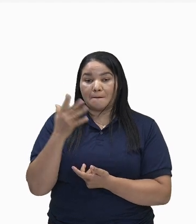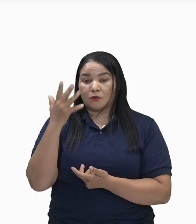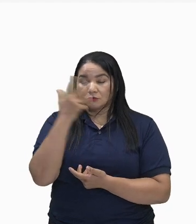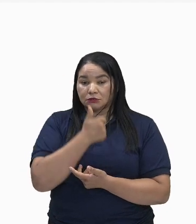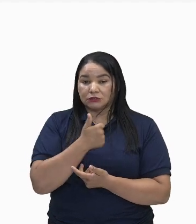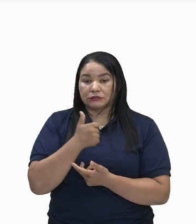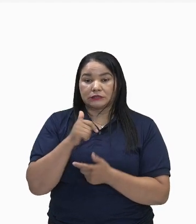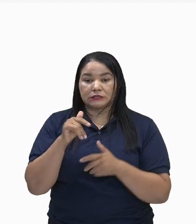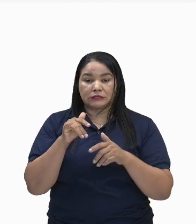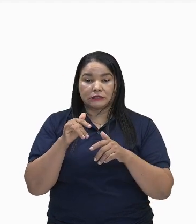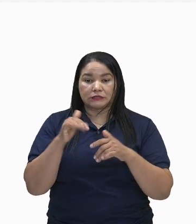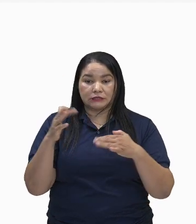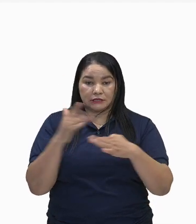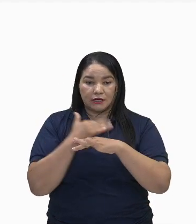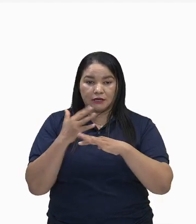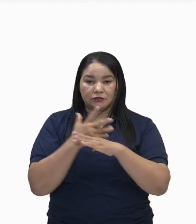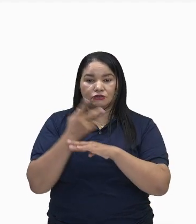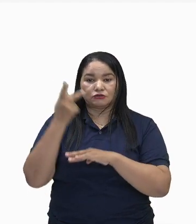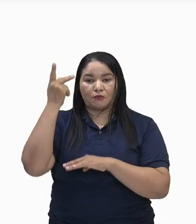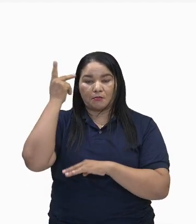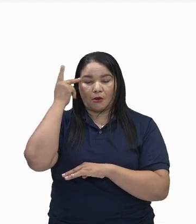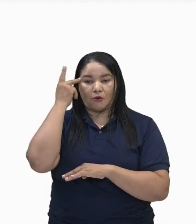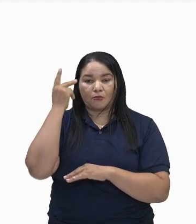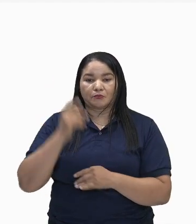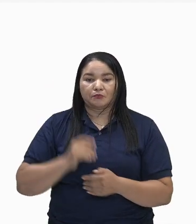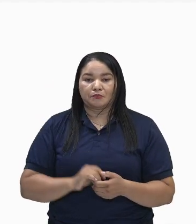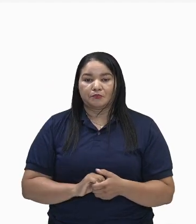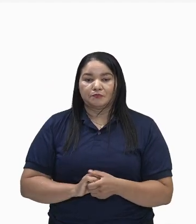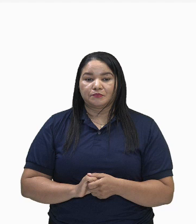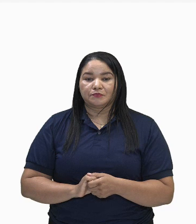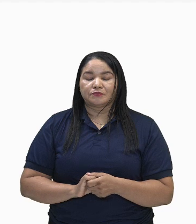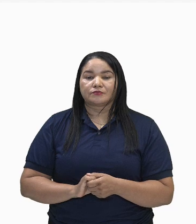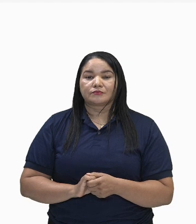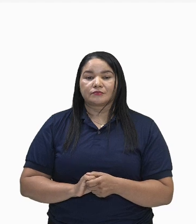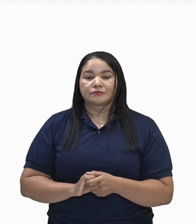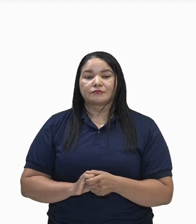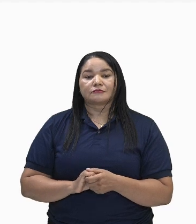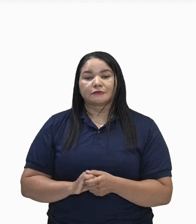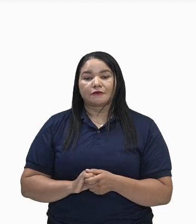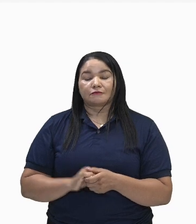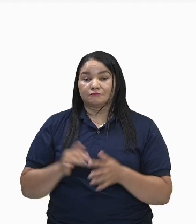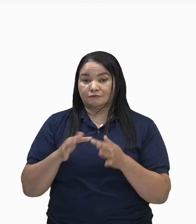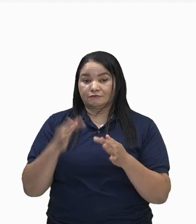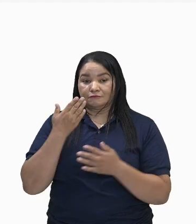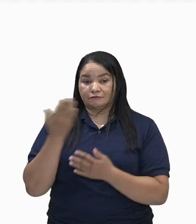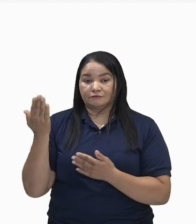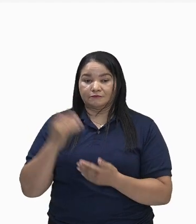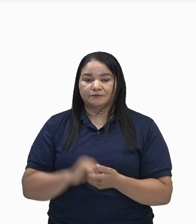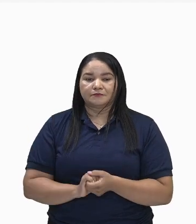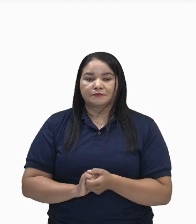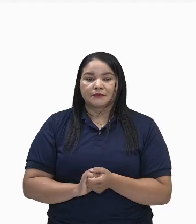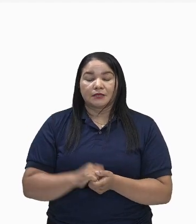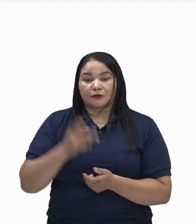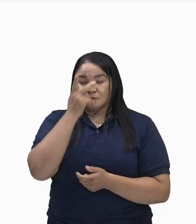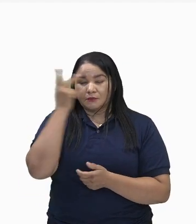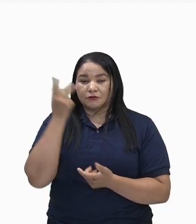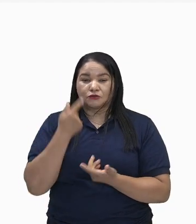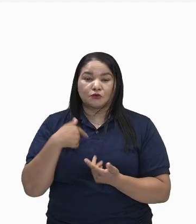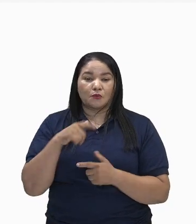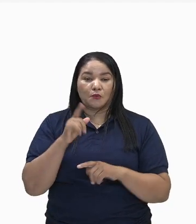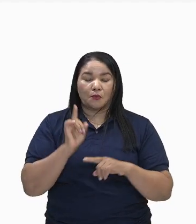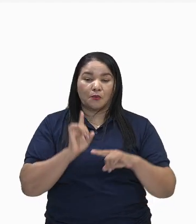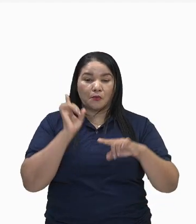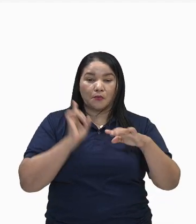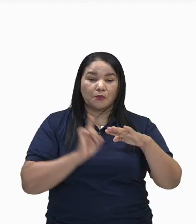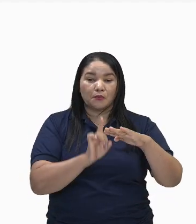agitada cidade de São Paulo, tá? A maioria dos clientes ficaram insatisfeitas